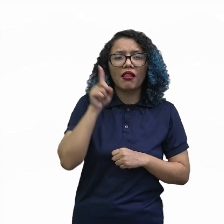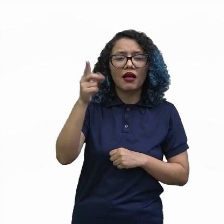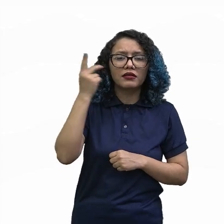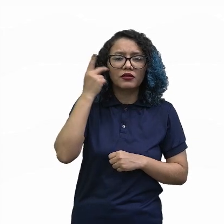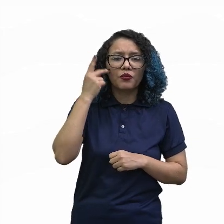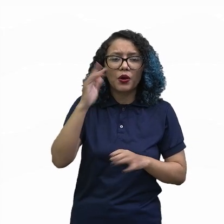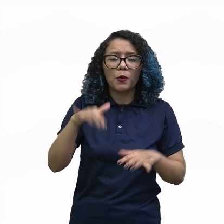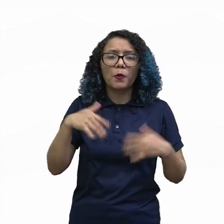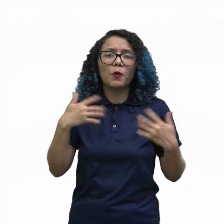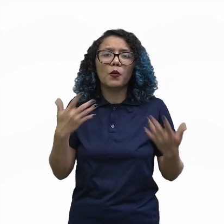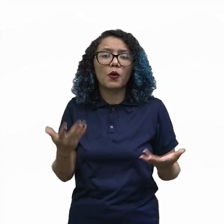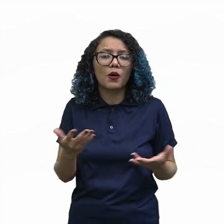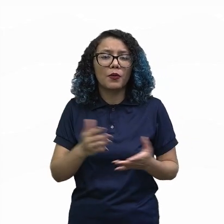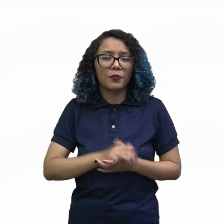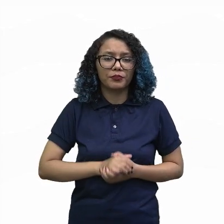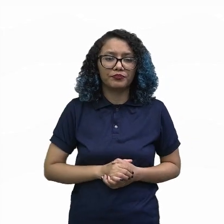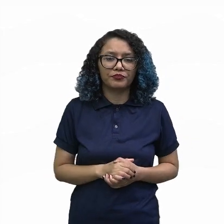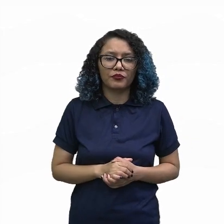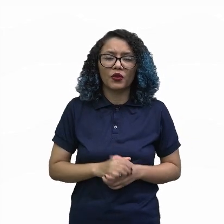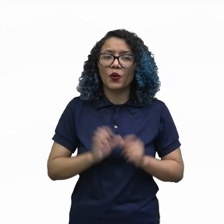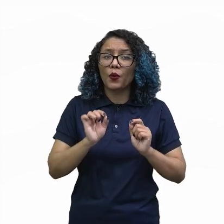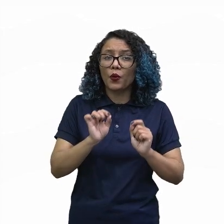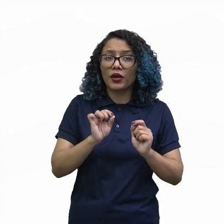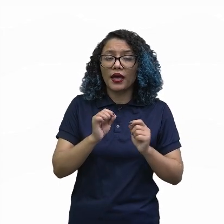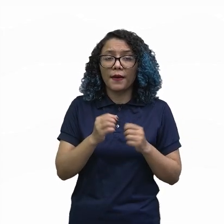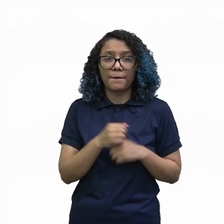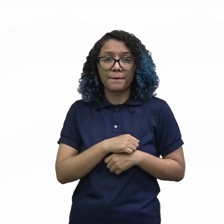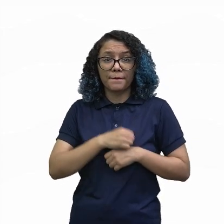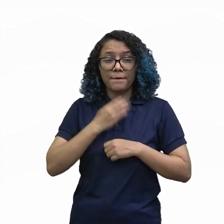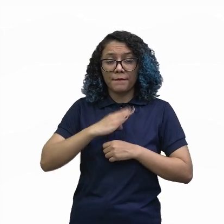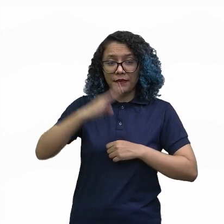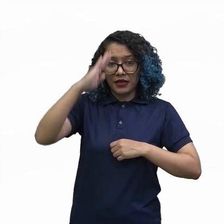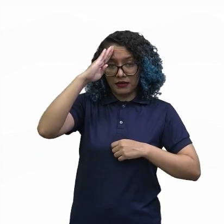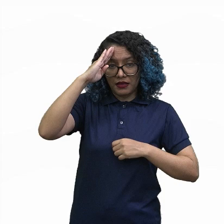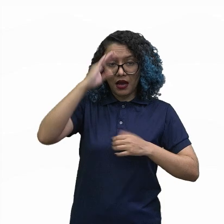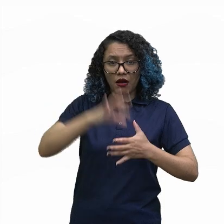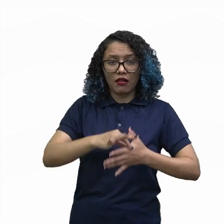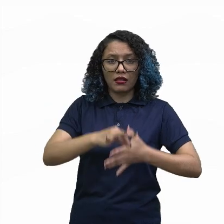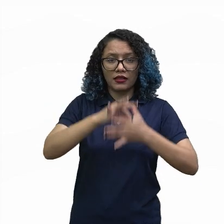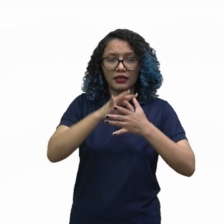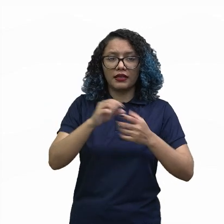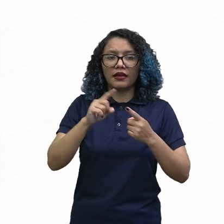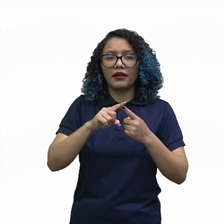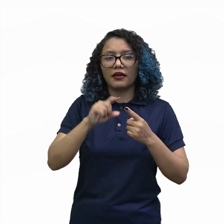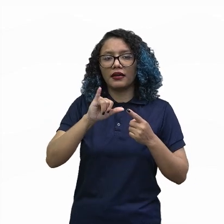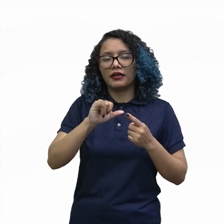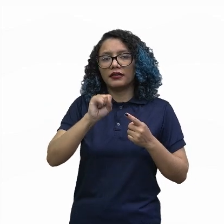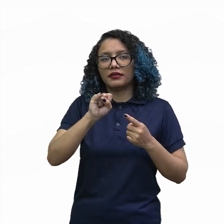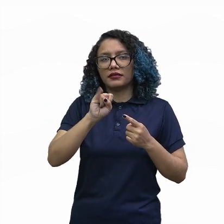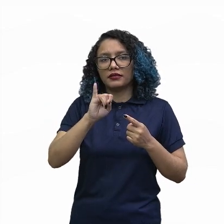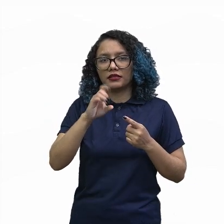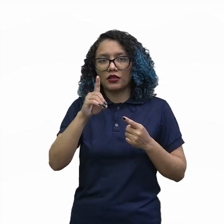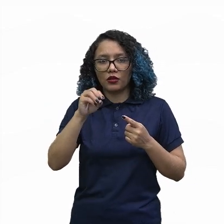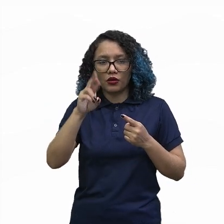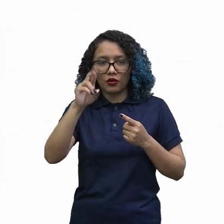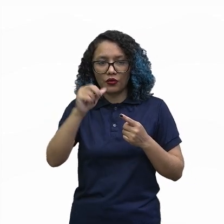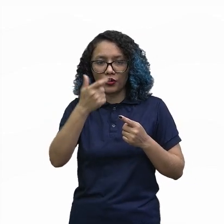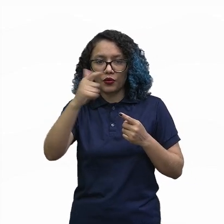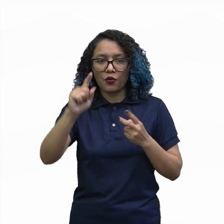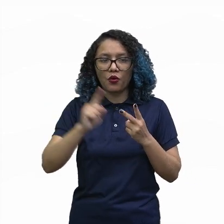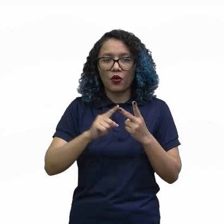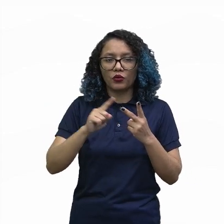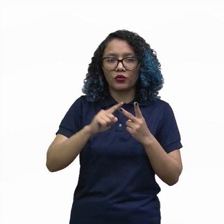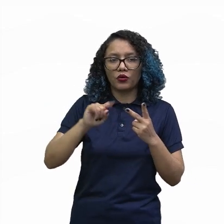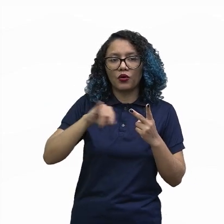quando militares liderados pelo general Isidoro Dias Lopes e os tenentes Joaquim e